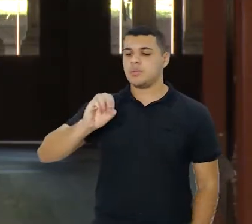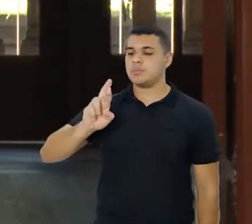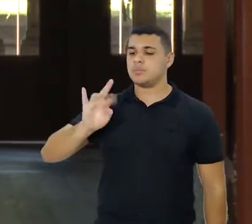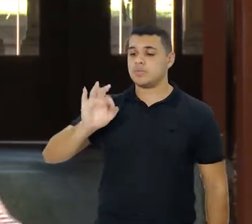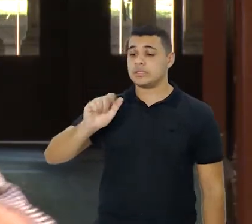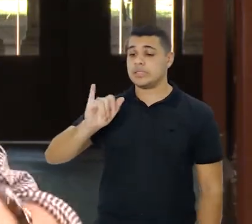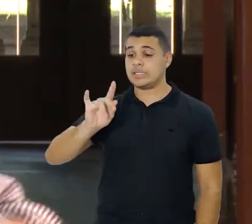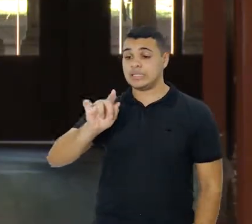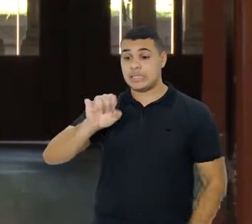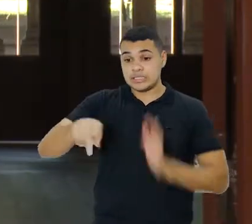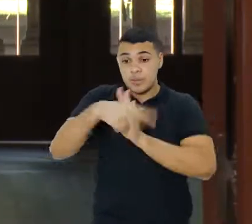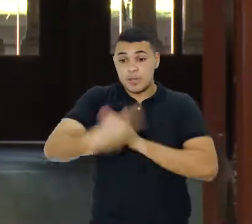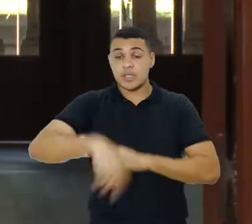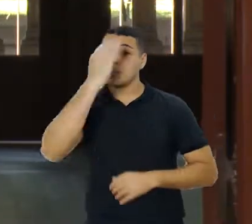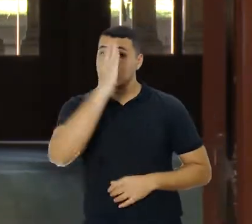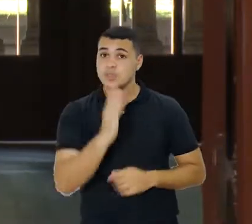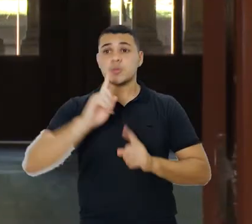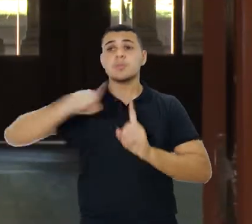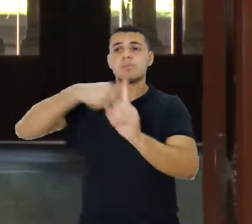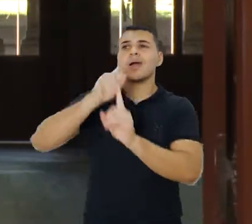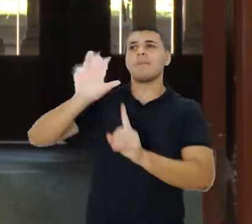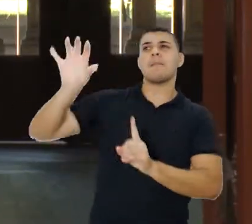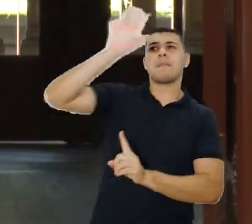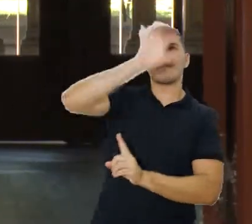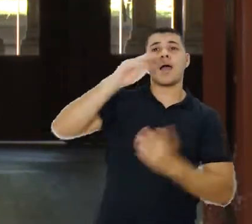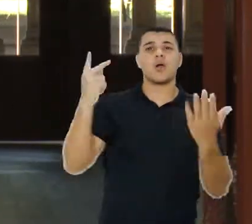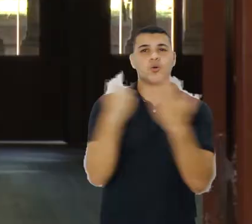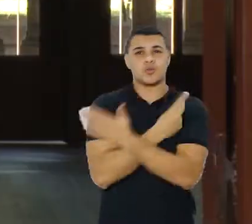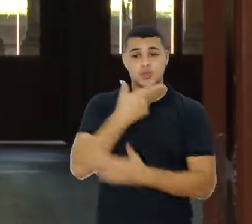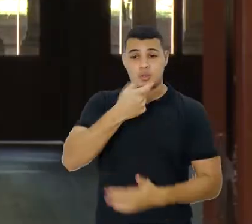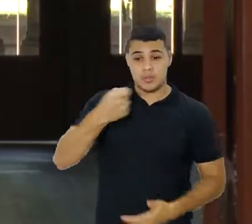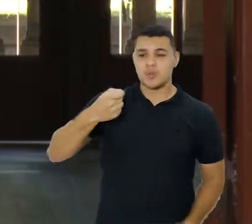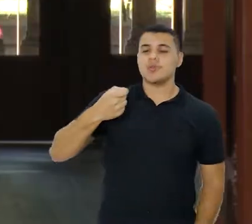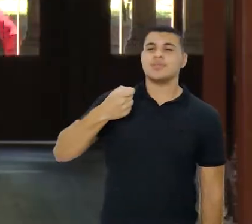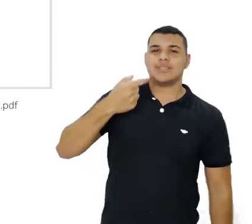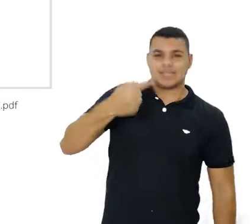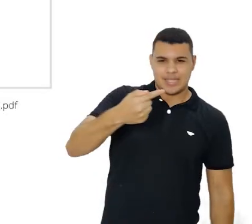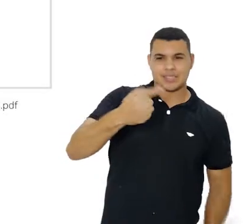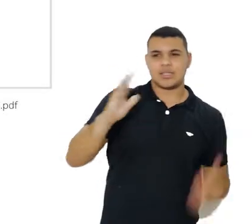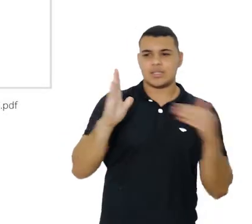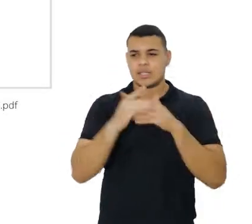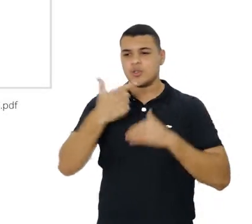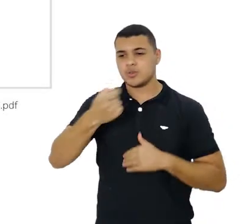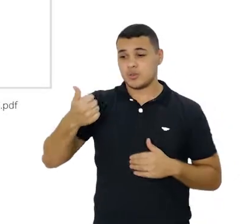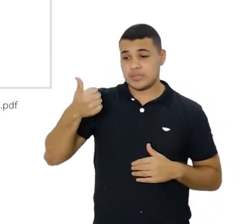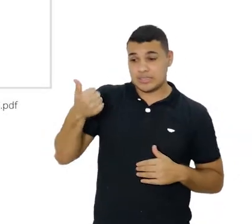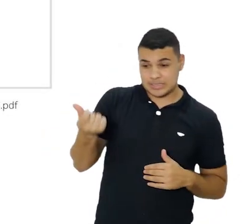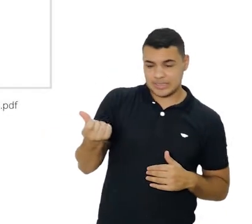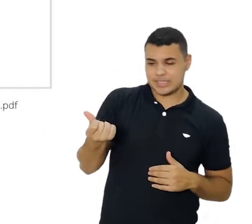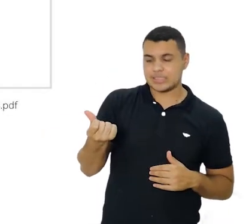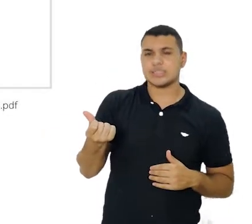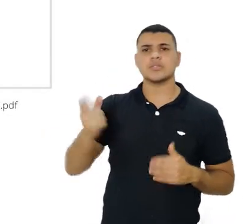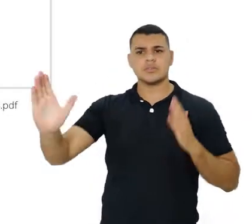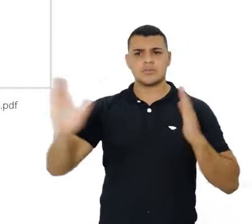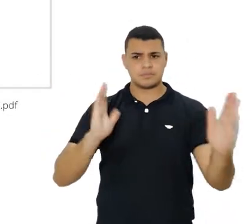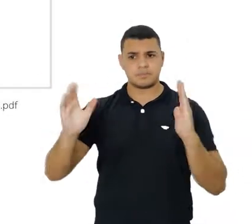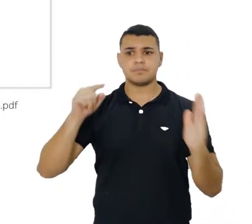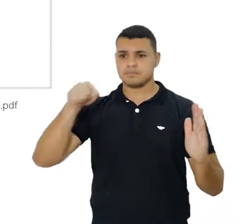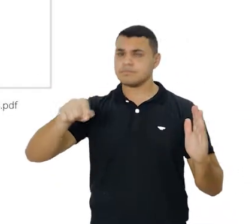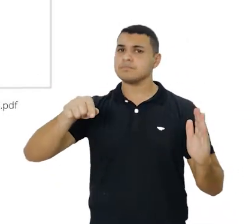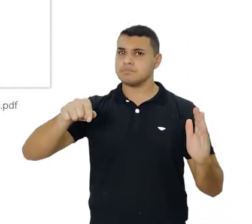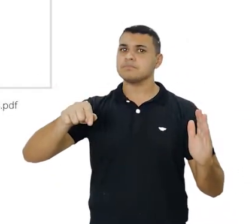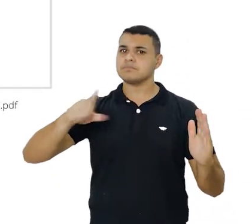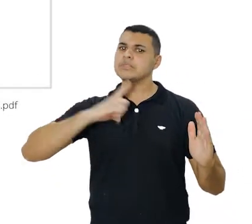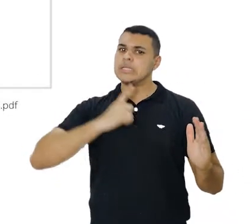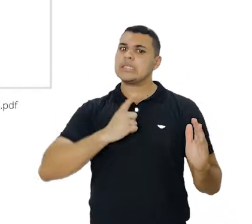no Brasil e nas regiões brasileiras, no período de 2007 a 2016. A mortalidade infantil é